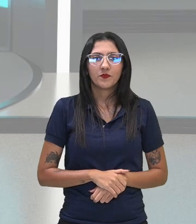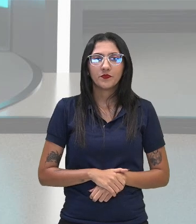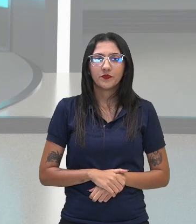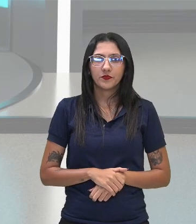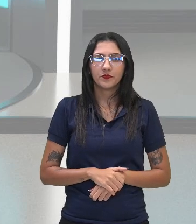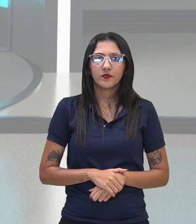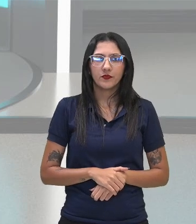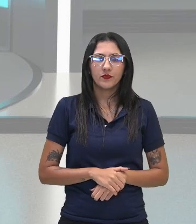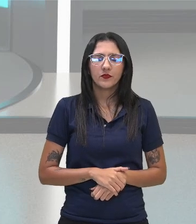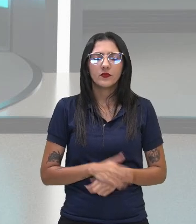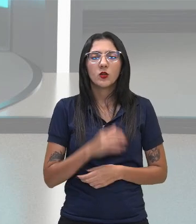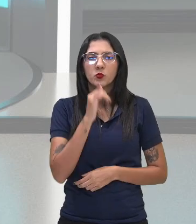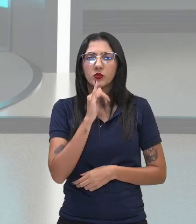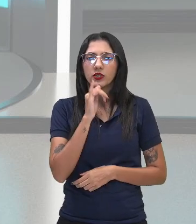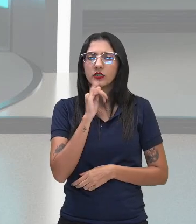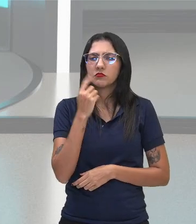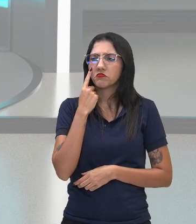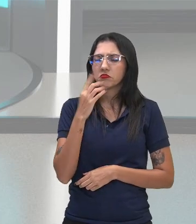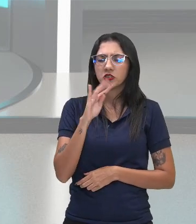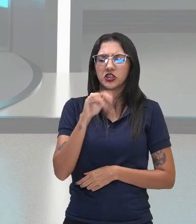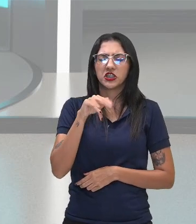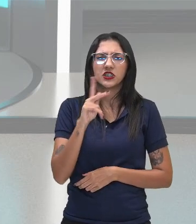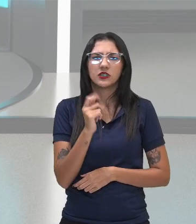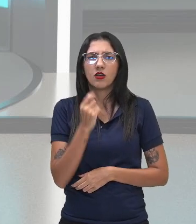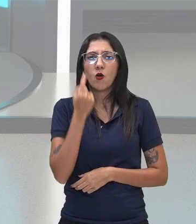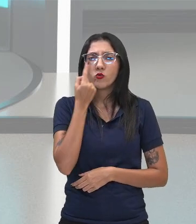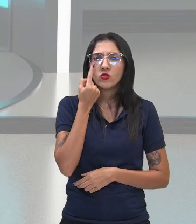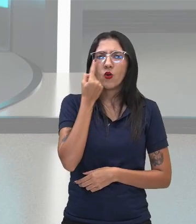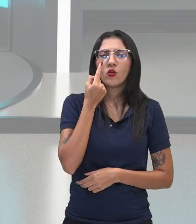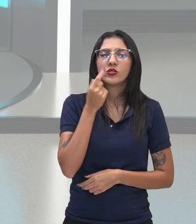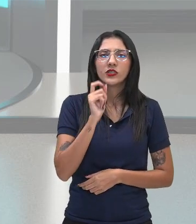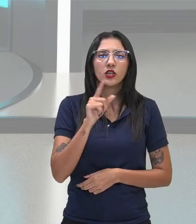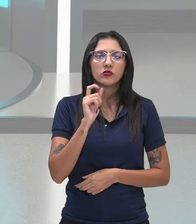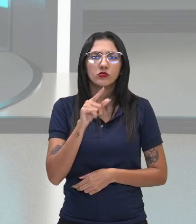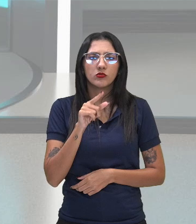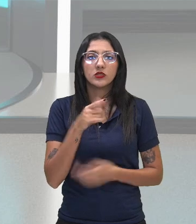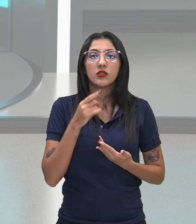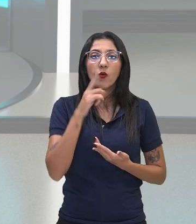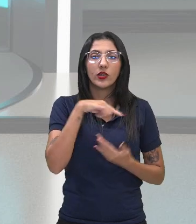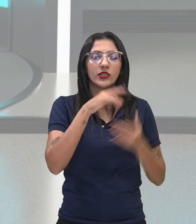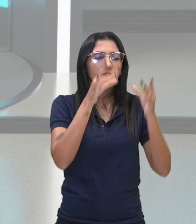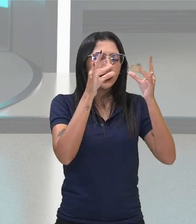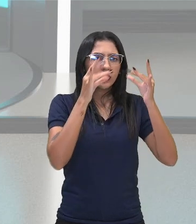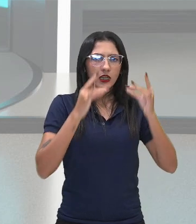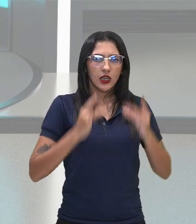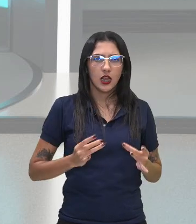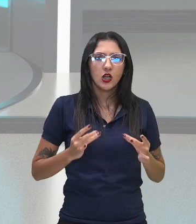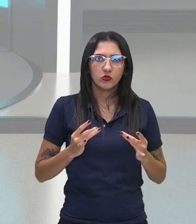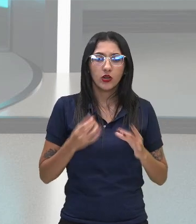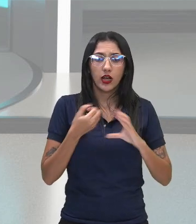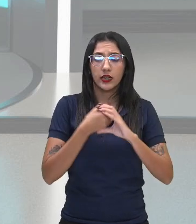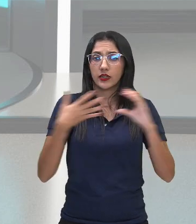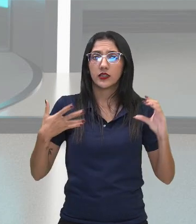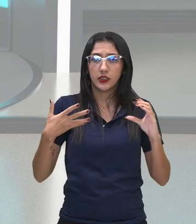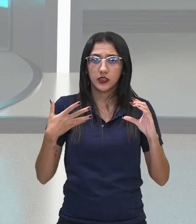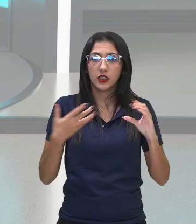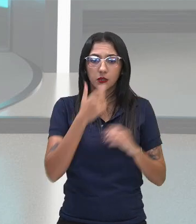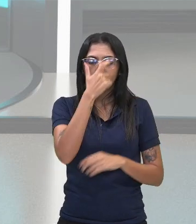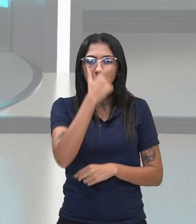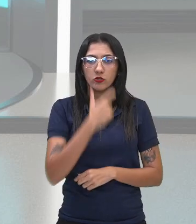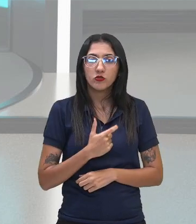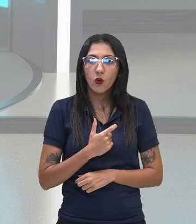azuis, também informa, está descrevendo o personagem, né?